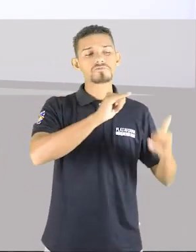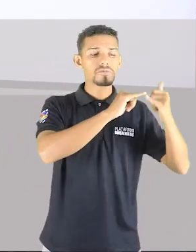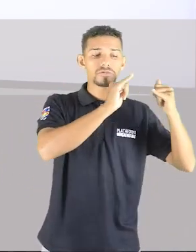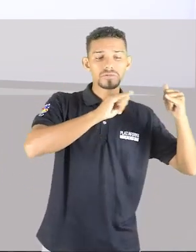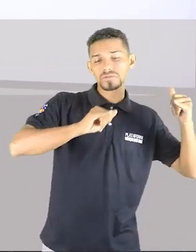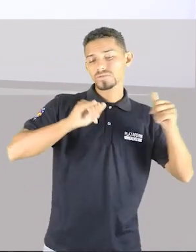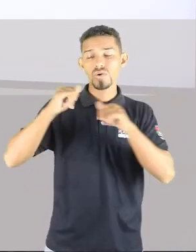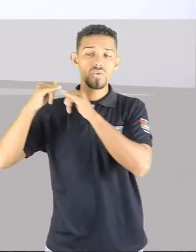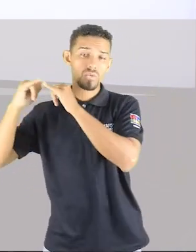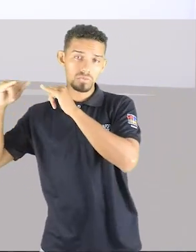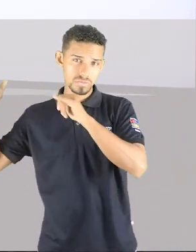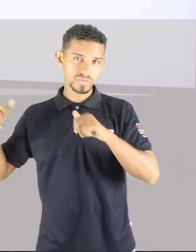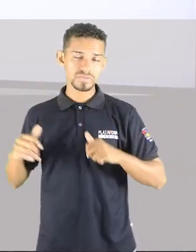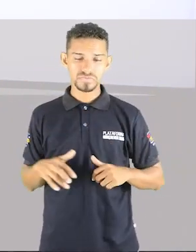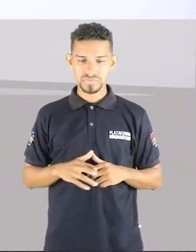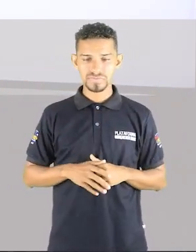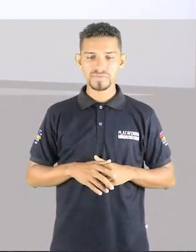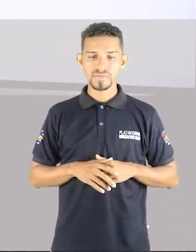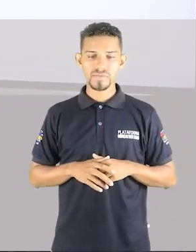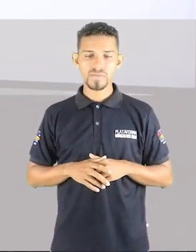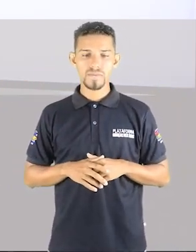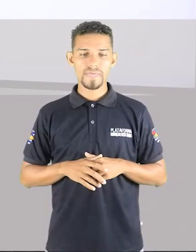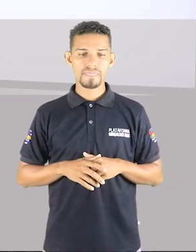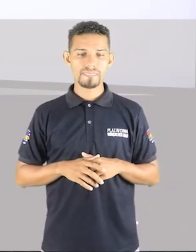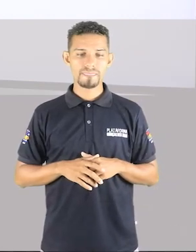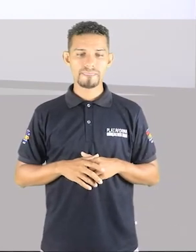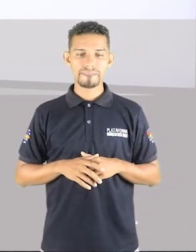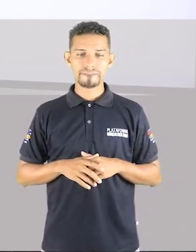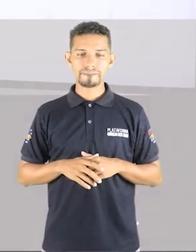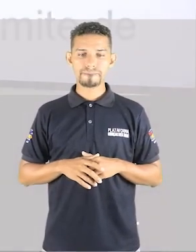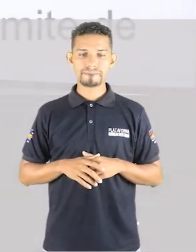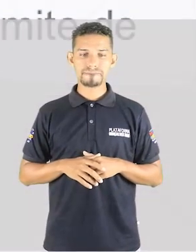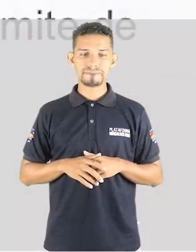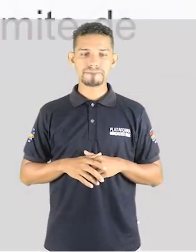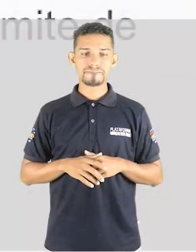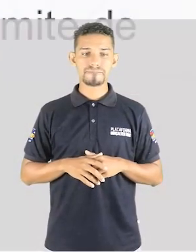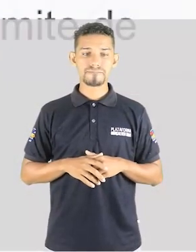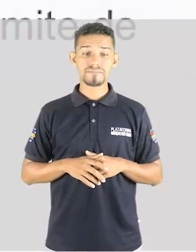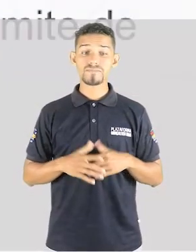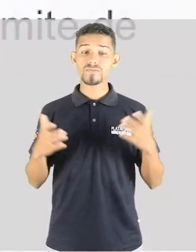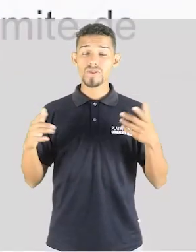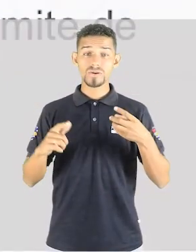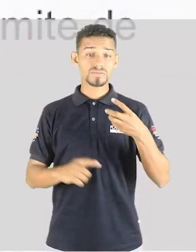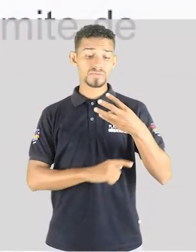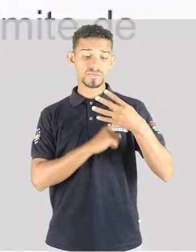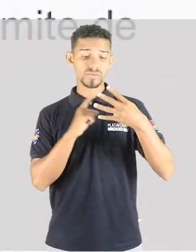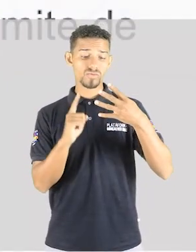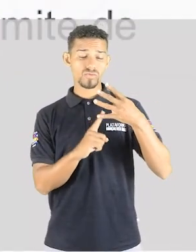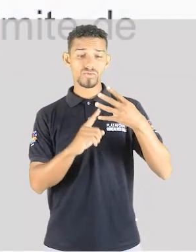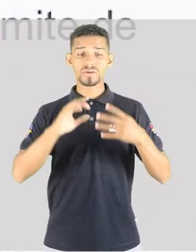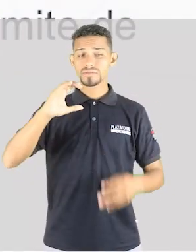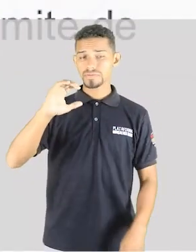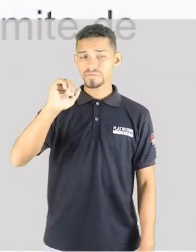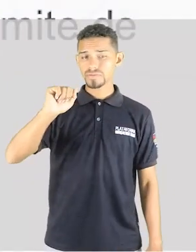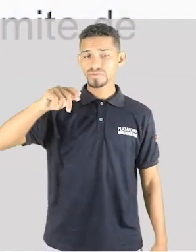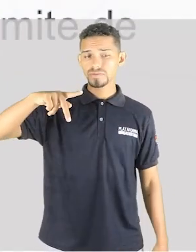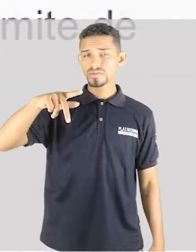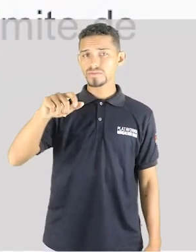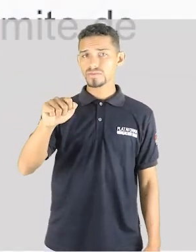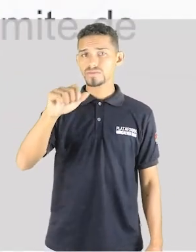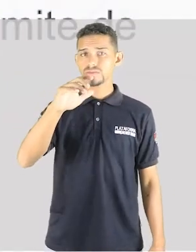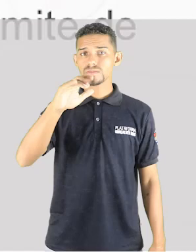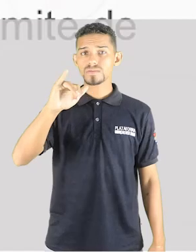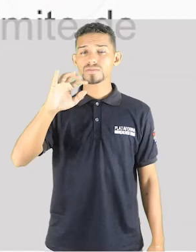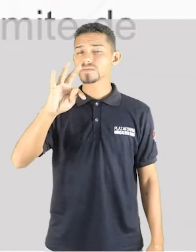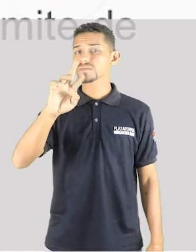ou desse lado ali tá bom beleza capacitores são elementos do circuito